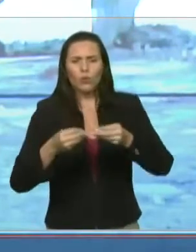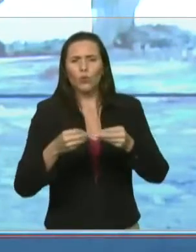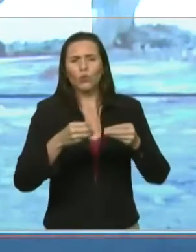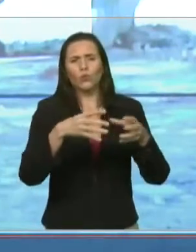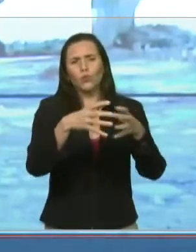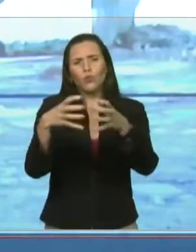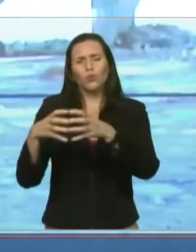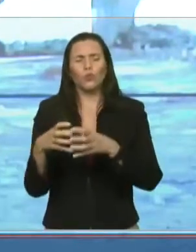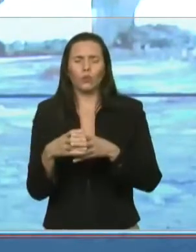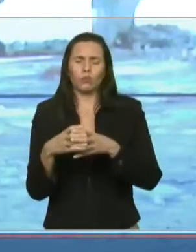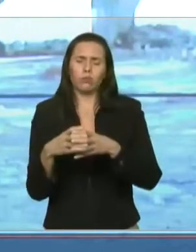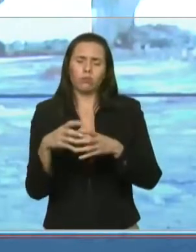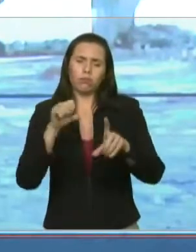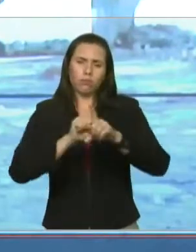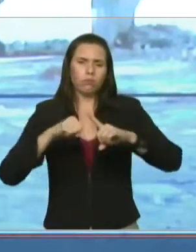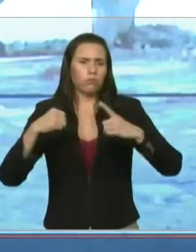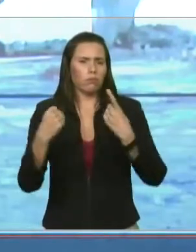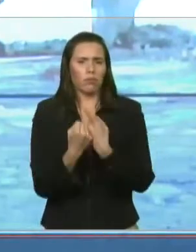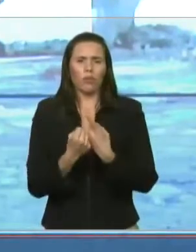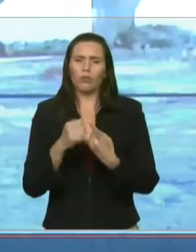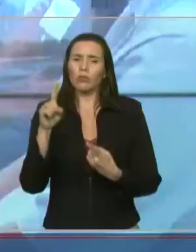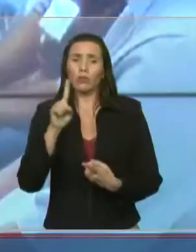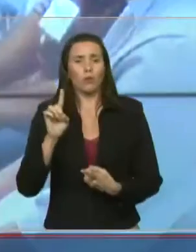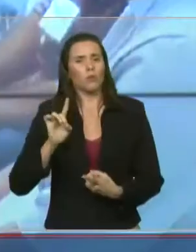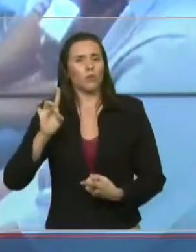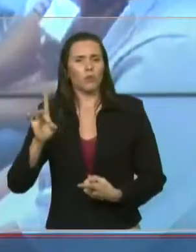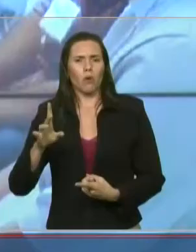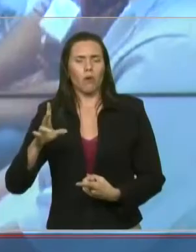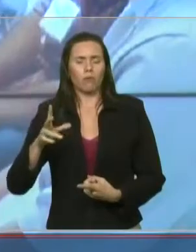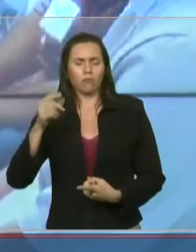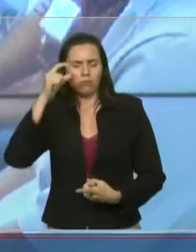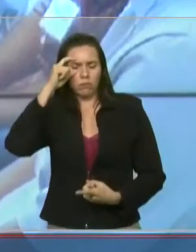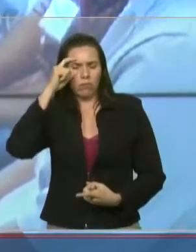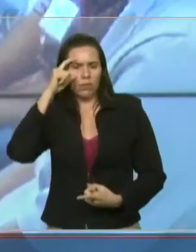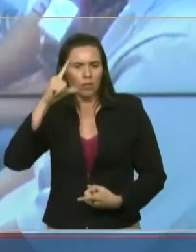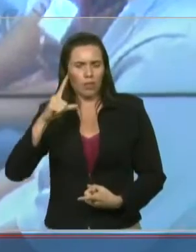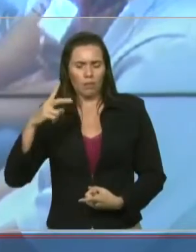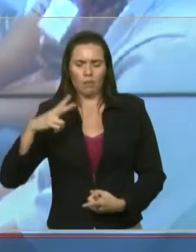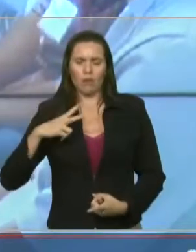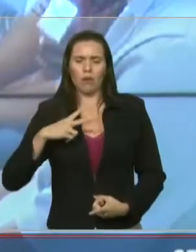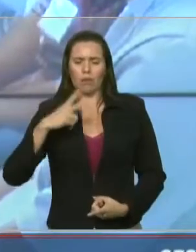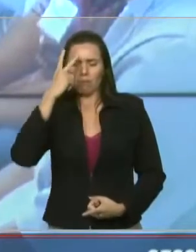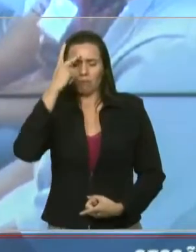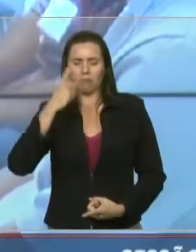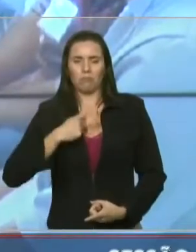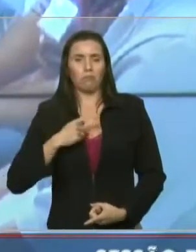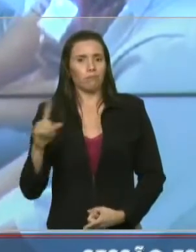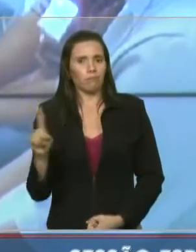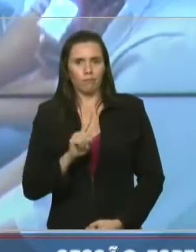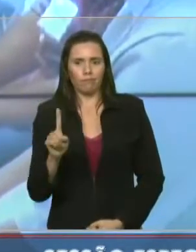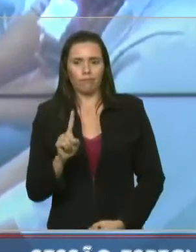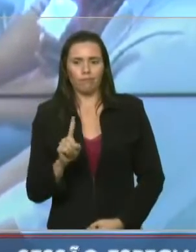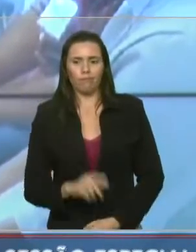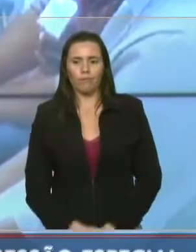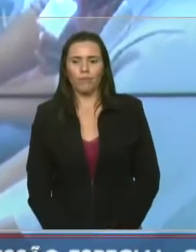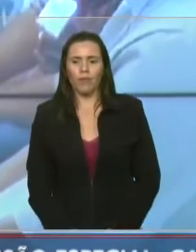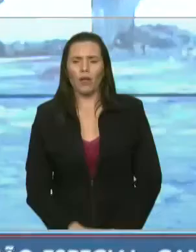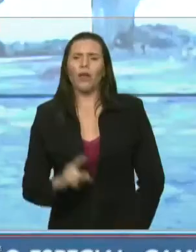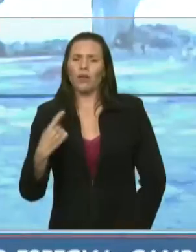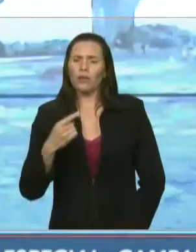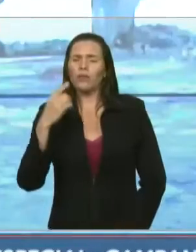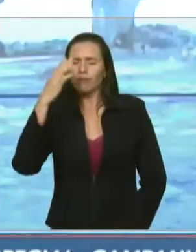interesses individuais e pessoais. Sabemos que a igreja no Brasil tem uma grande capilaridade, uma grande incidência